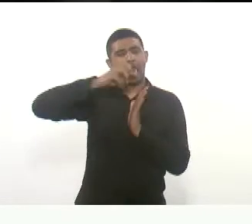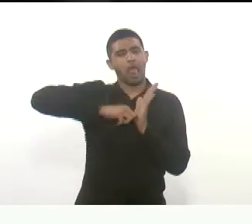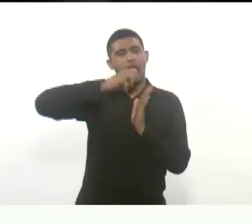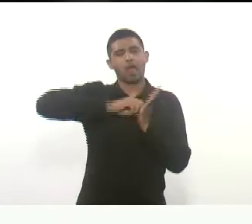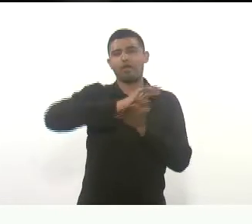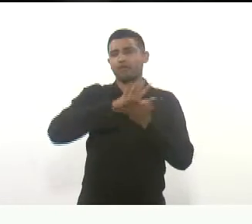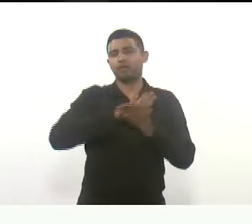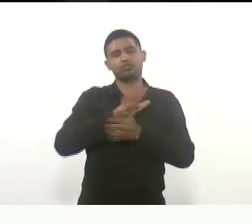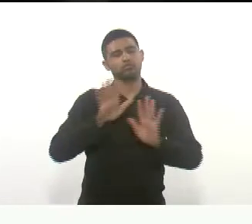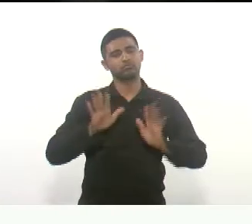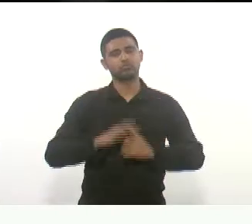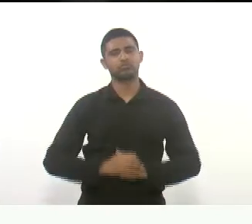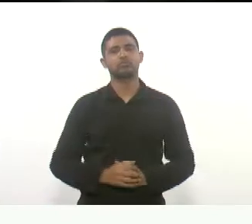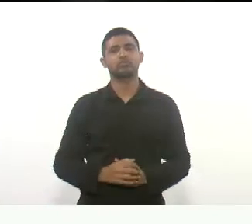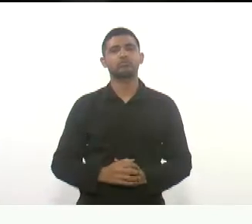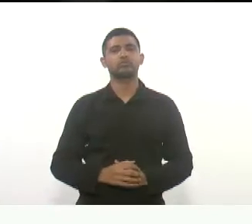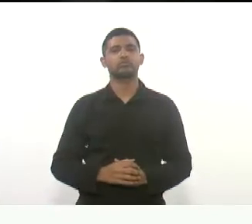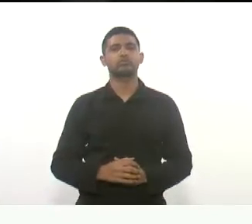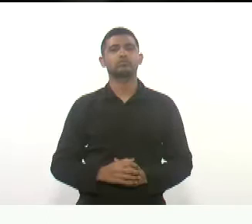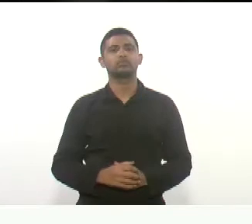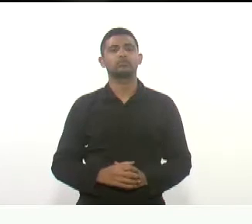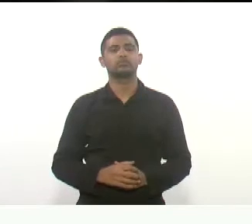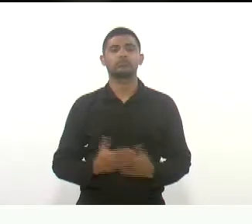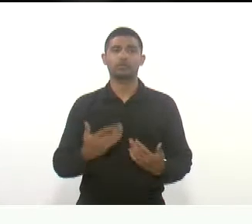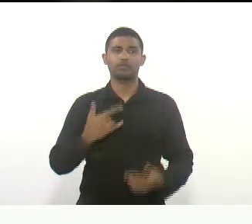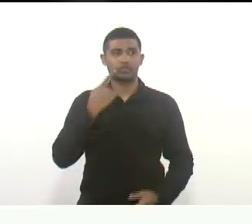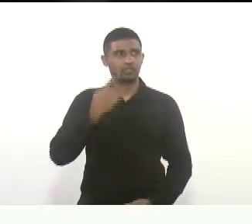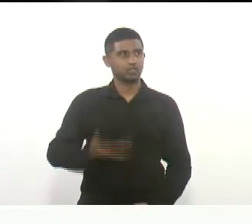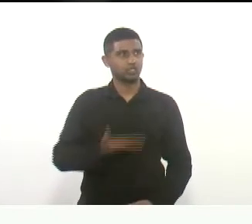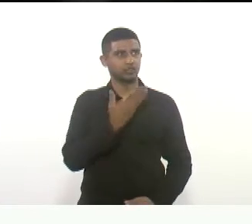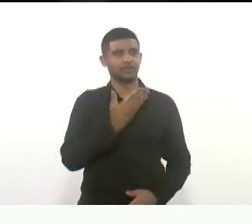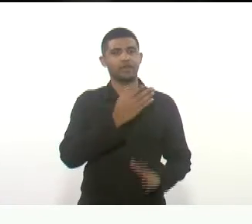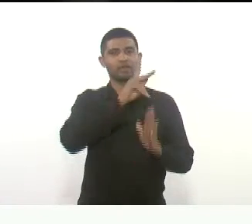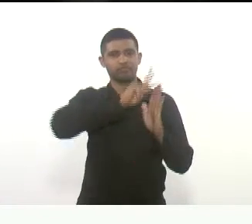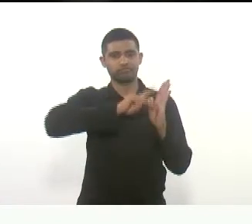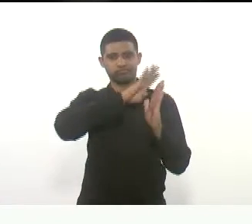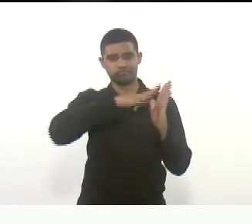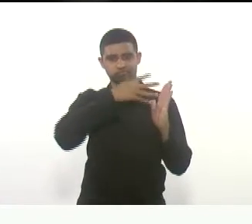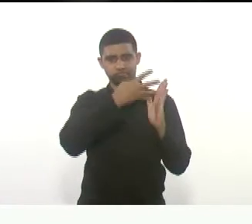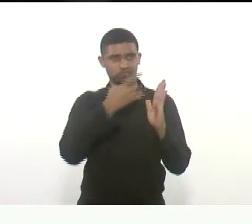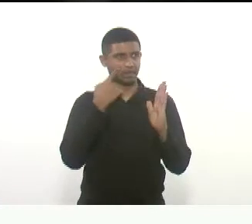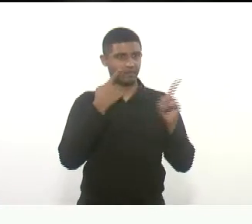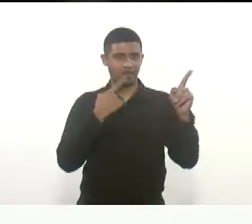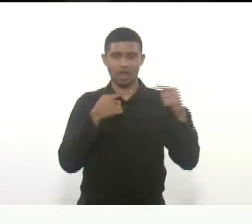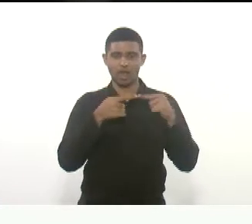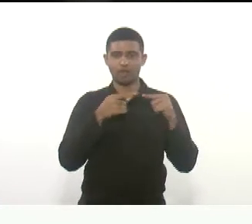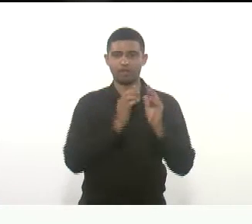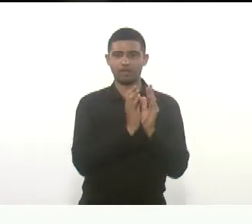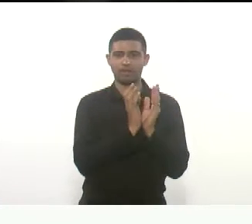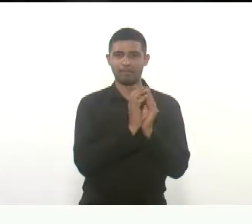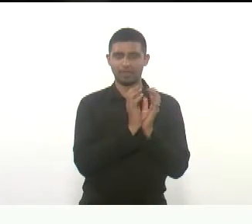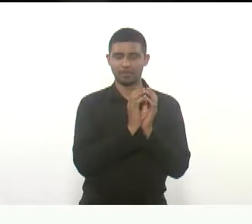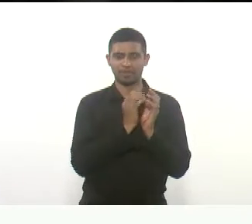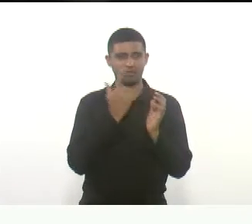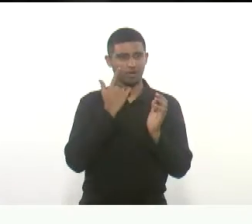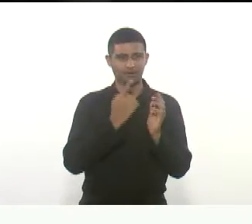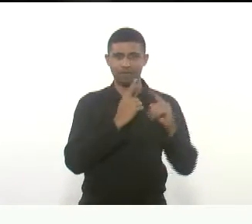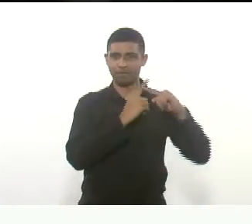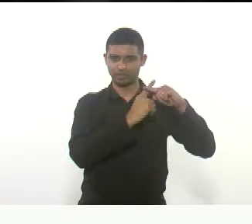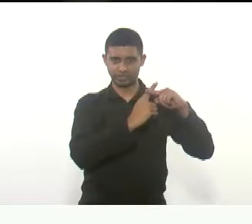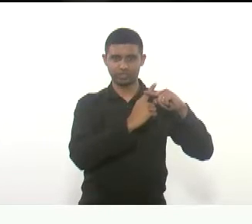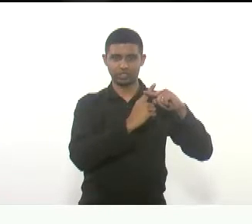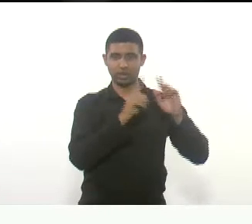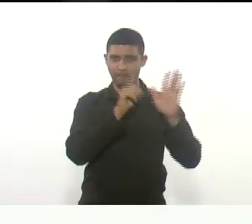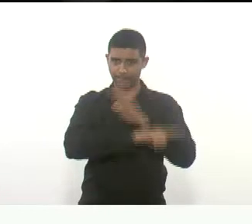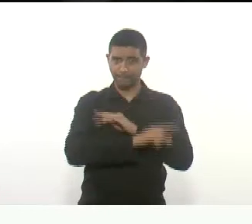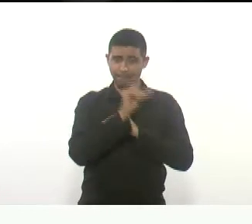integral. Então, o que vocês veem um gráfico do lado esquerdo com Pernambuco, mostrando essa correlação positiva, pequena,